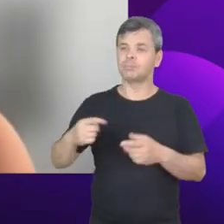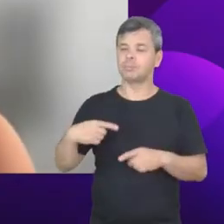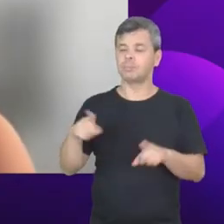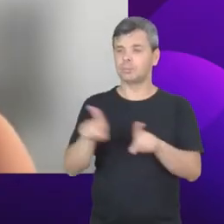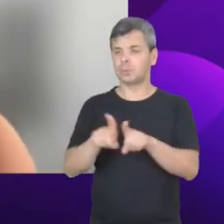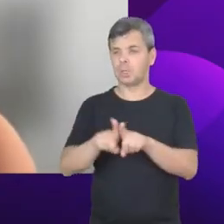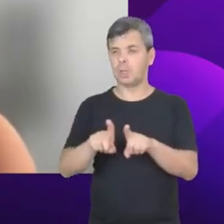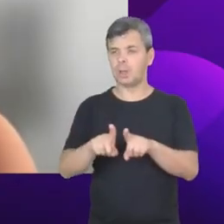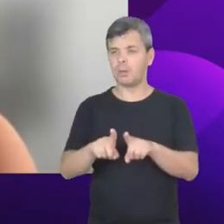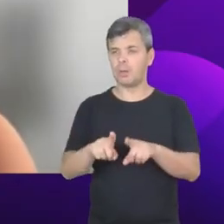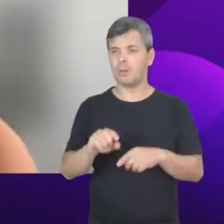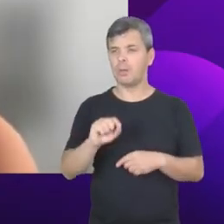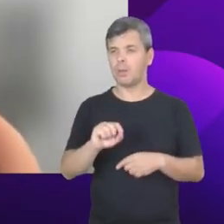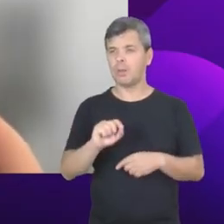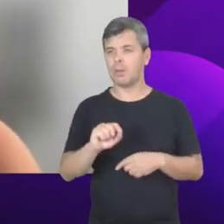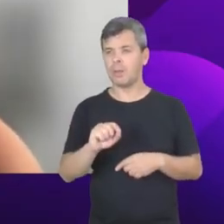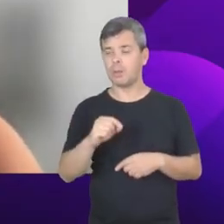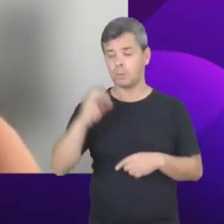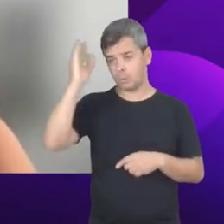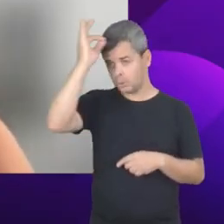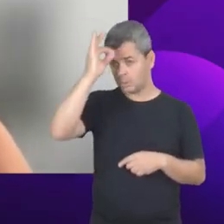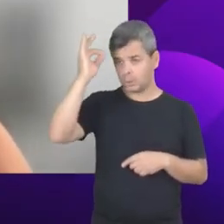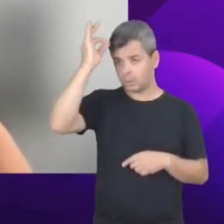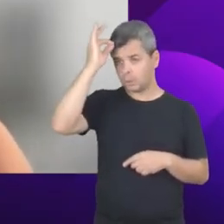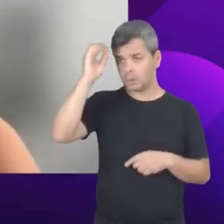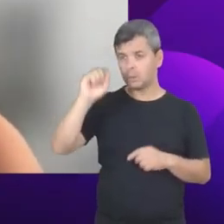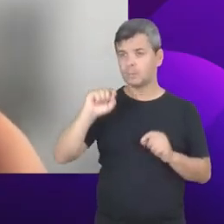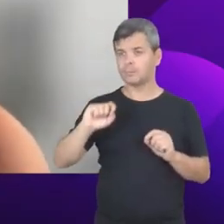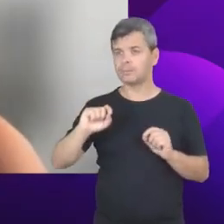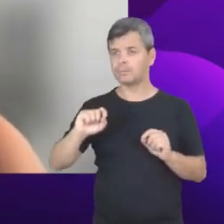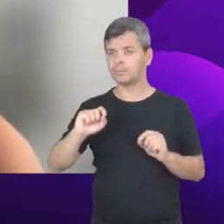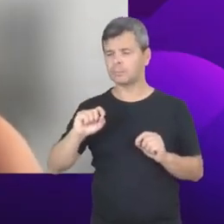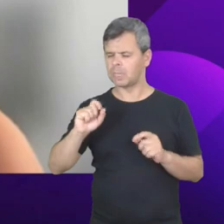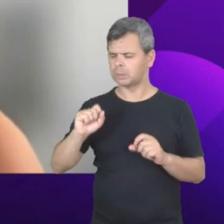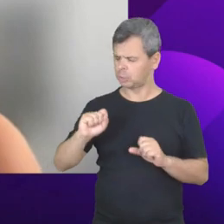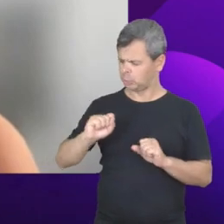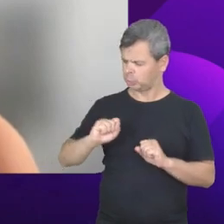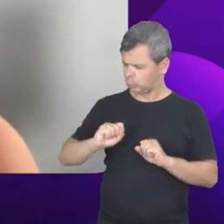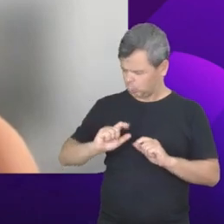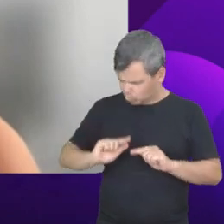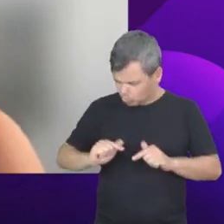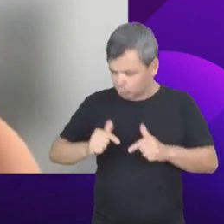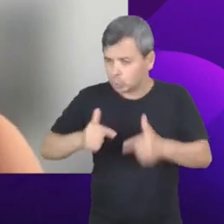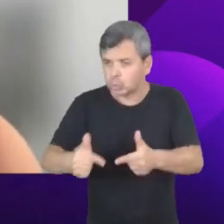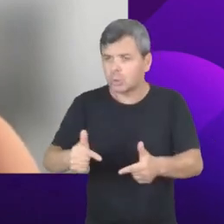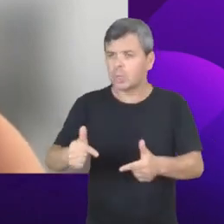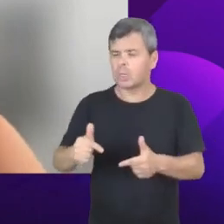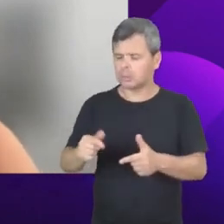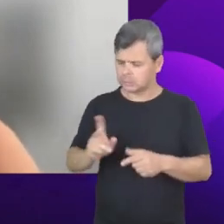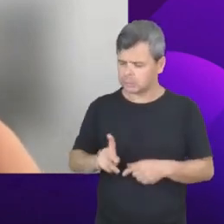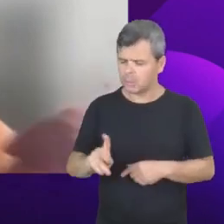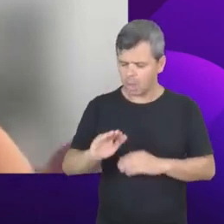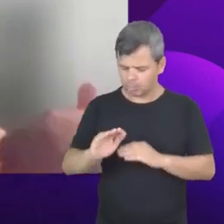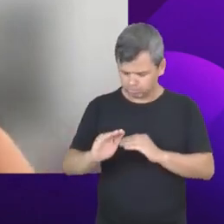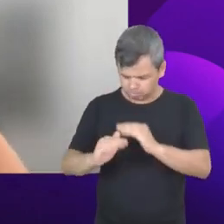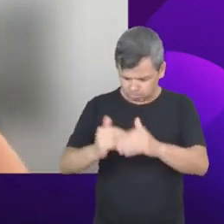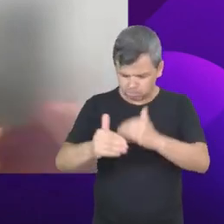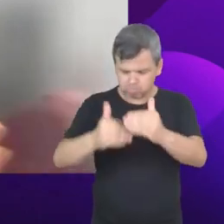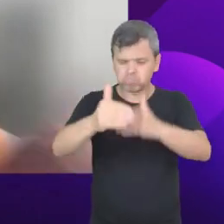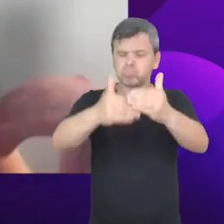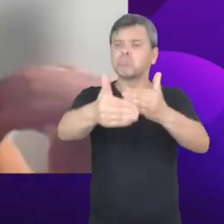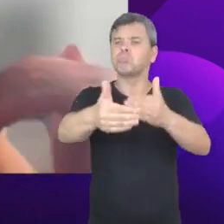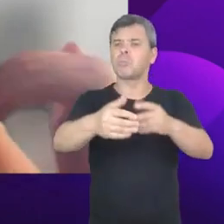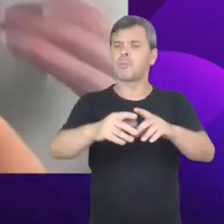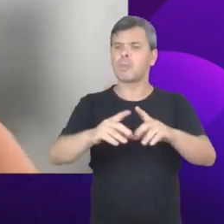também esse espírito de rebeldia, de sempre querer avançar e querer